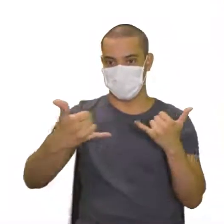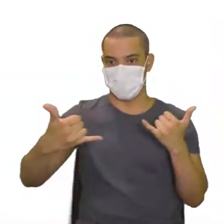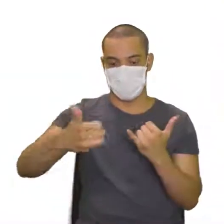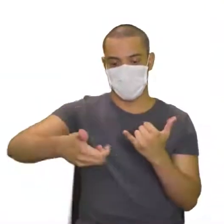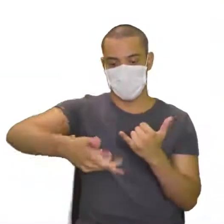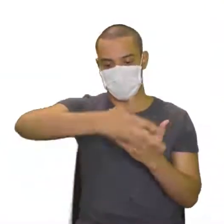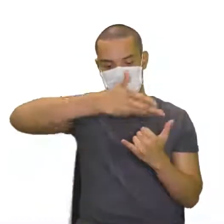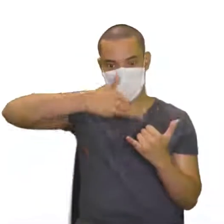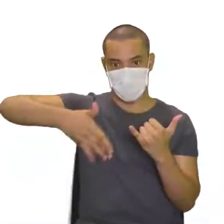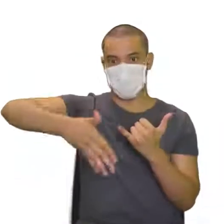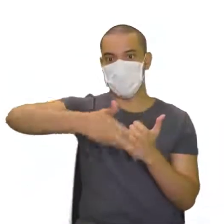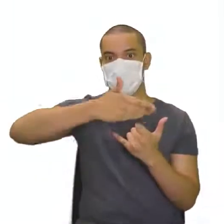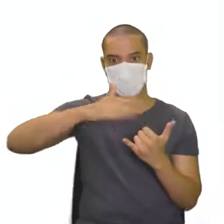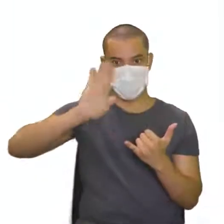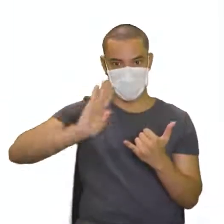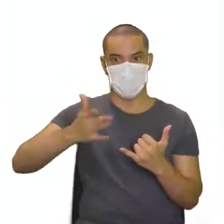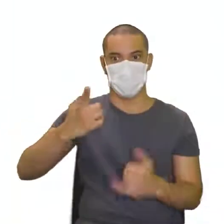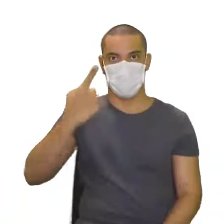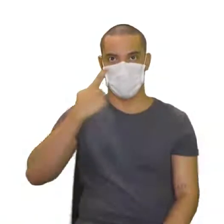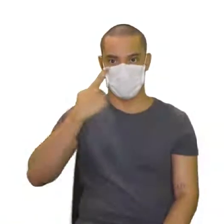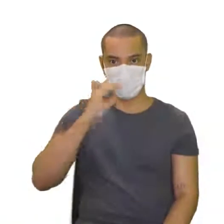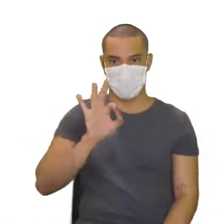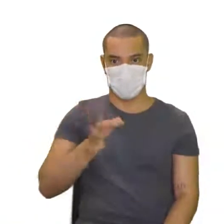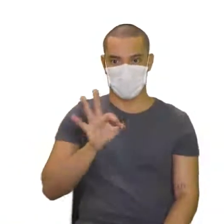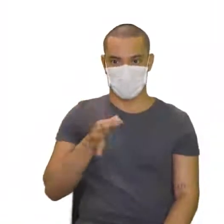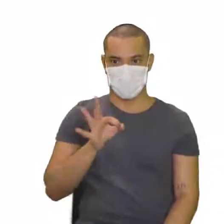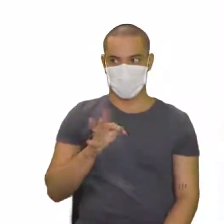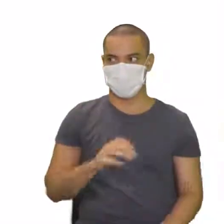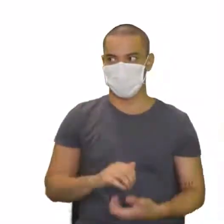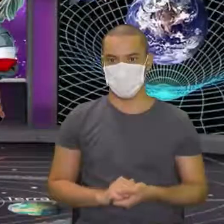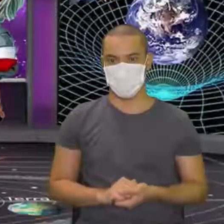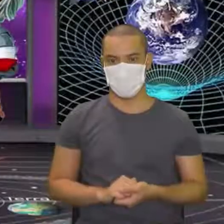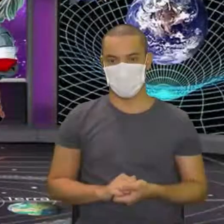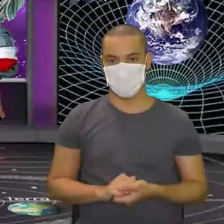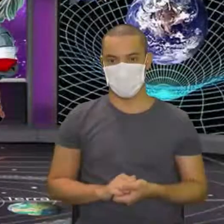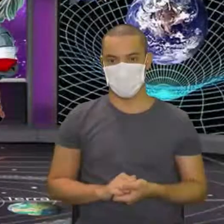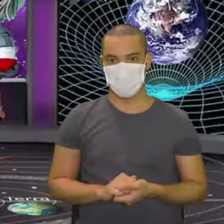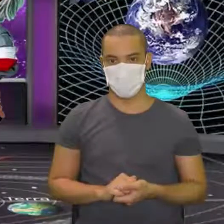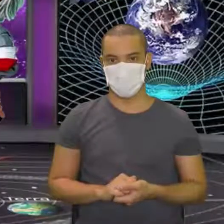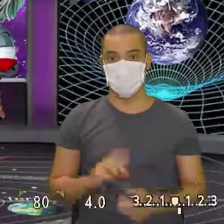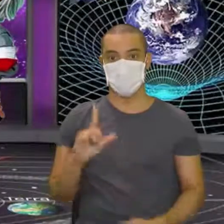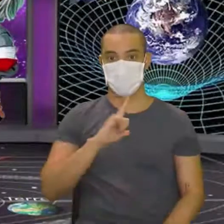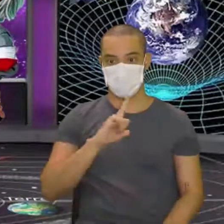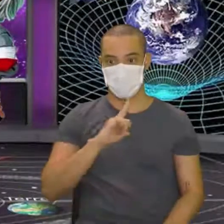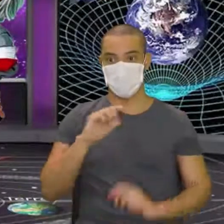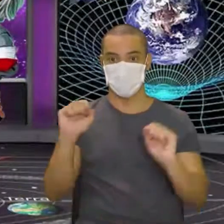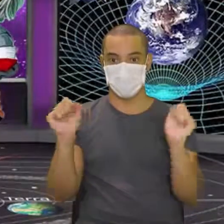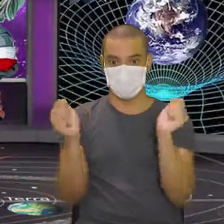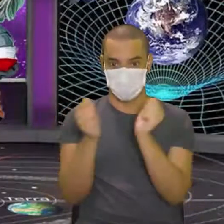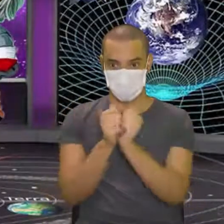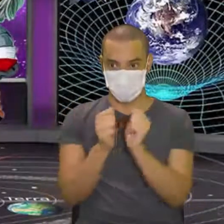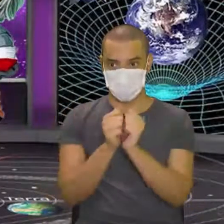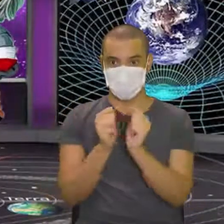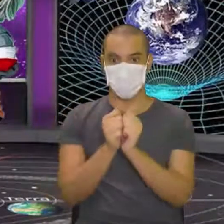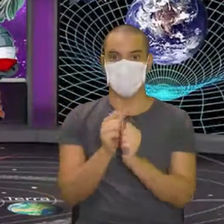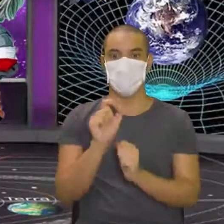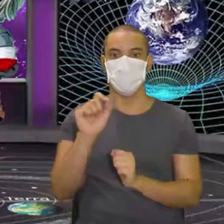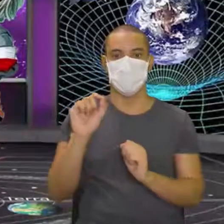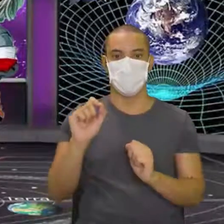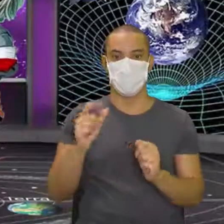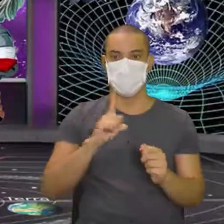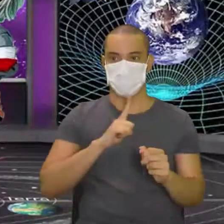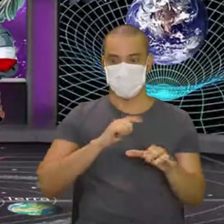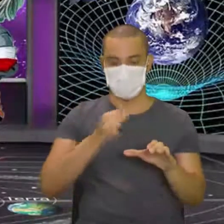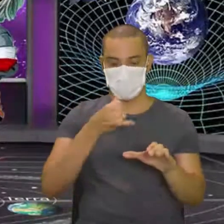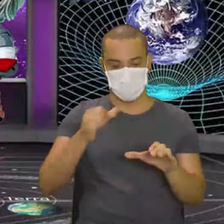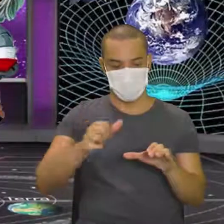isso nós acabamos de ver, certo? Se eu tenho ali, olha só, um condutor, e esse condutor é percorrido por uma